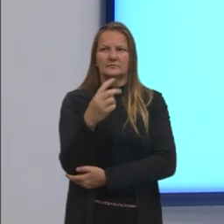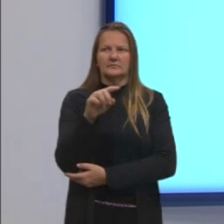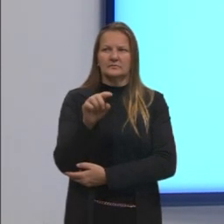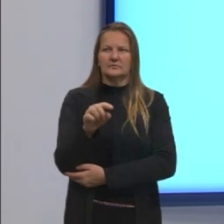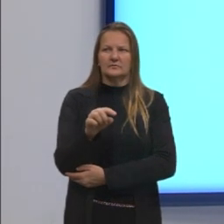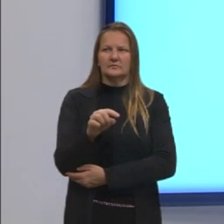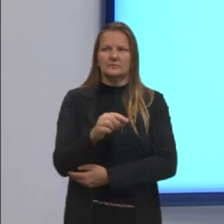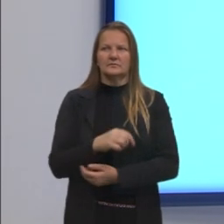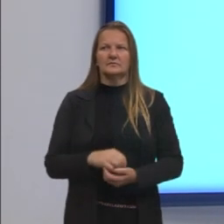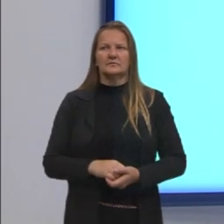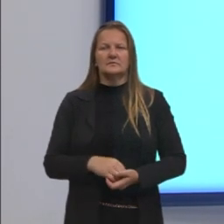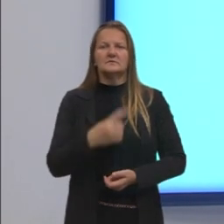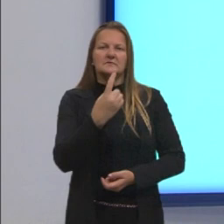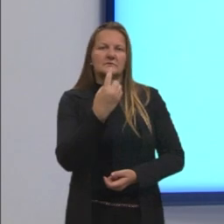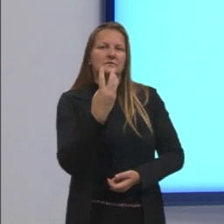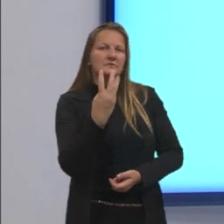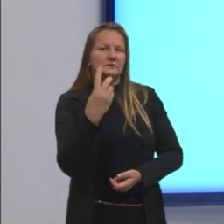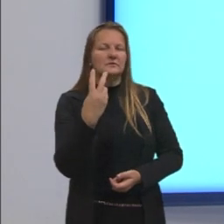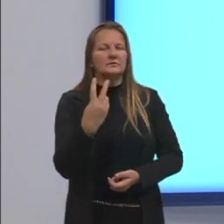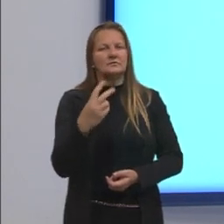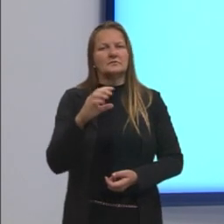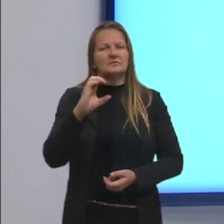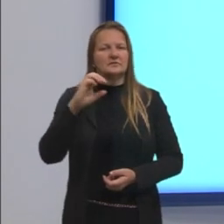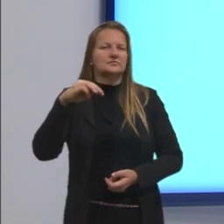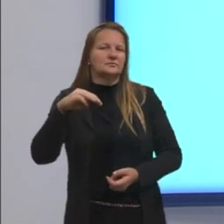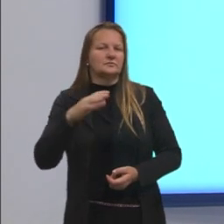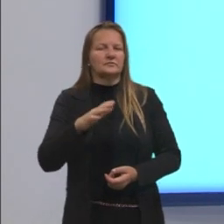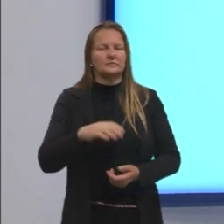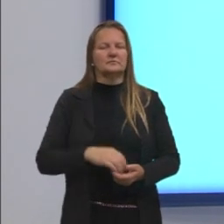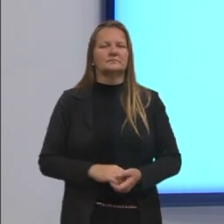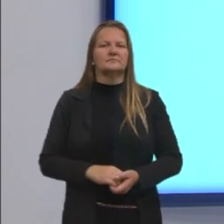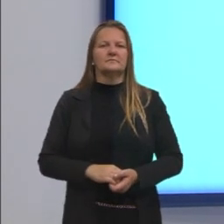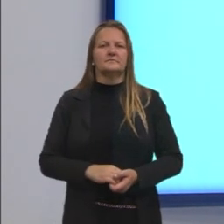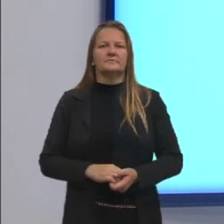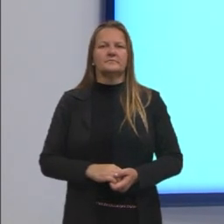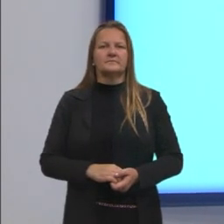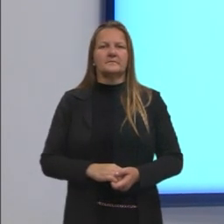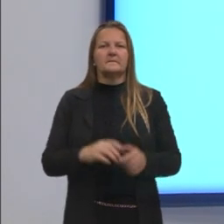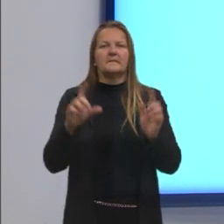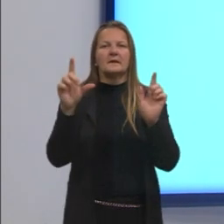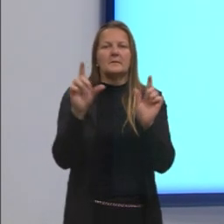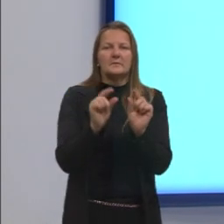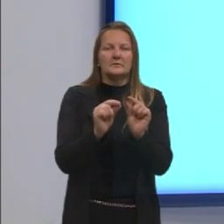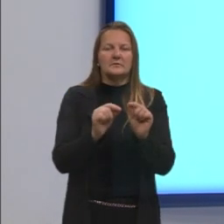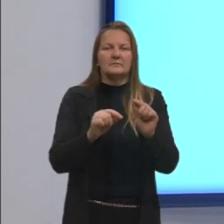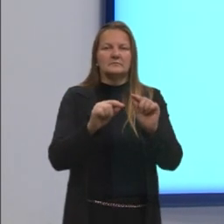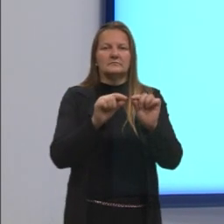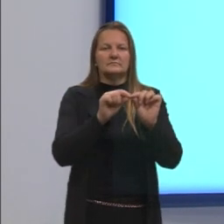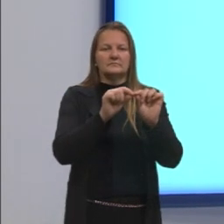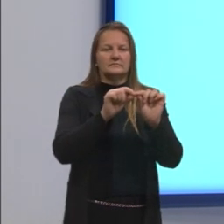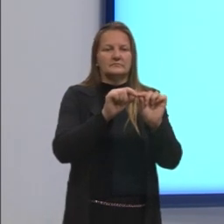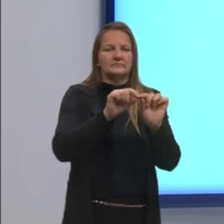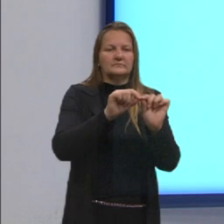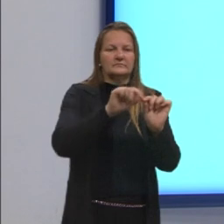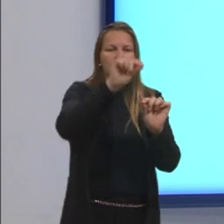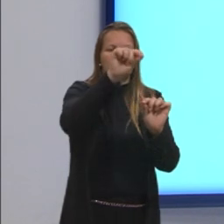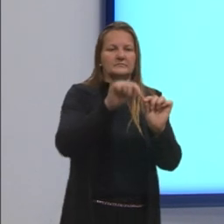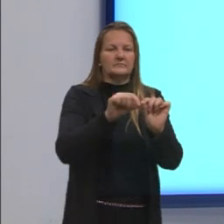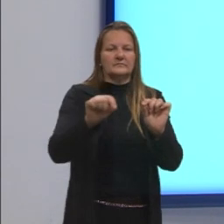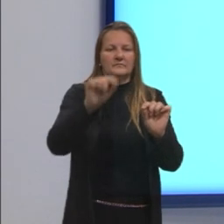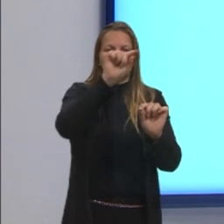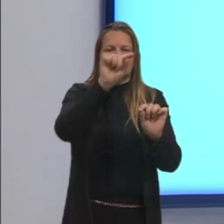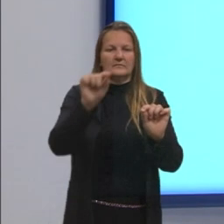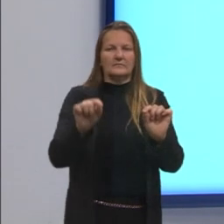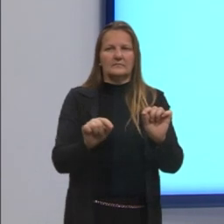tem aproximadamente 132 133 então a menor área seria né ali da quarta parte